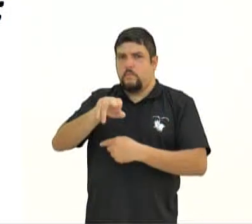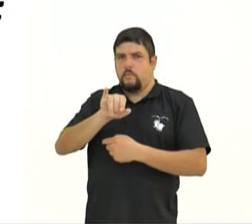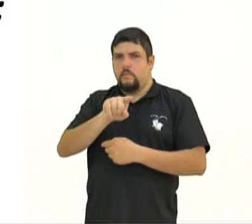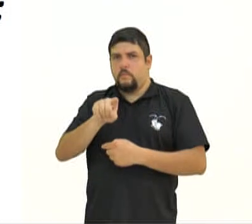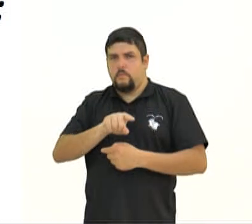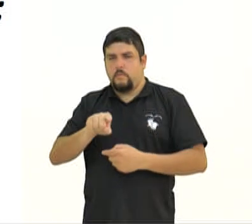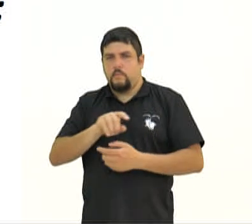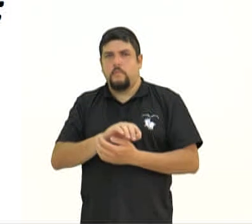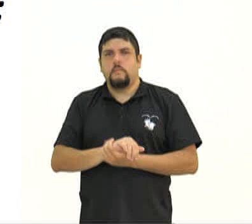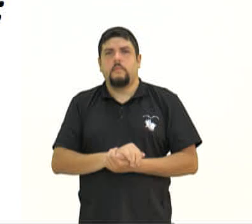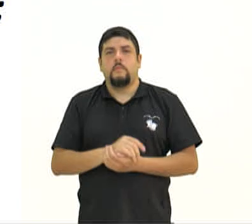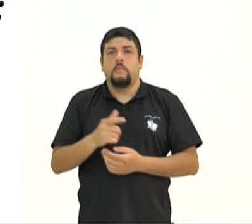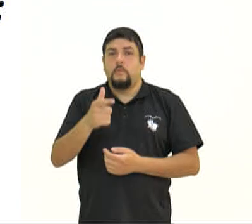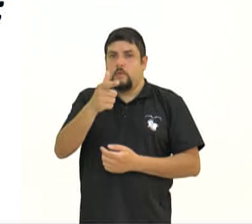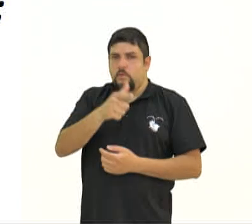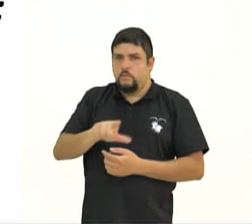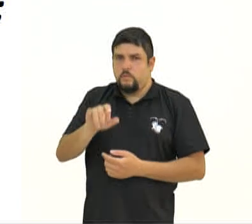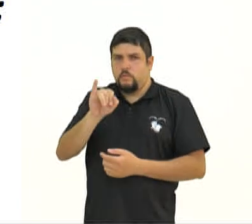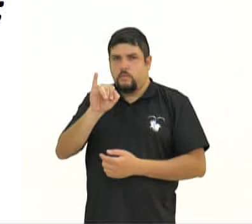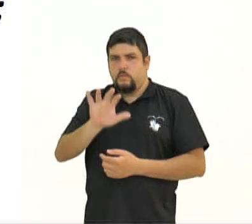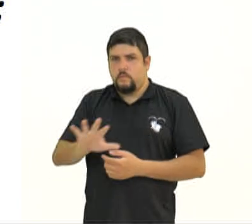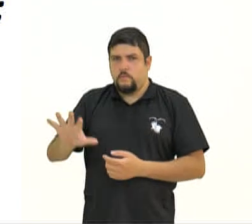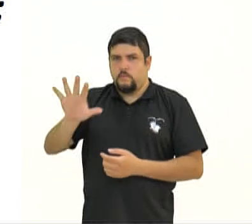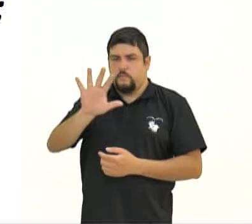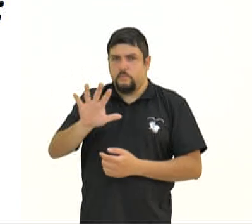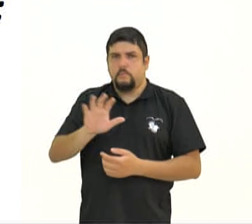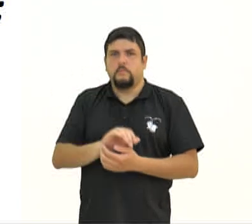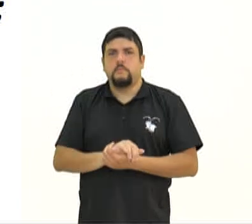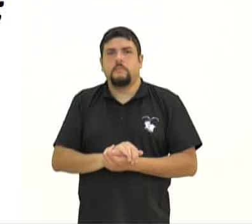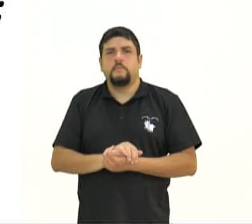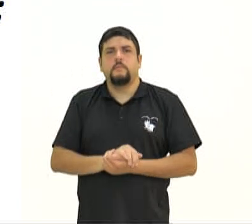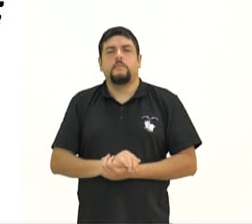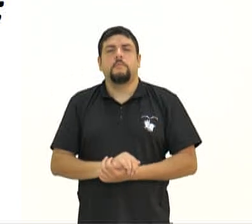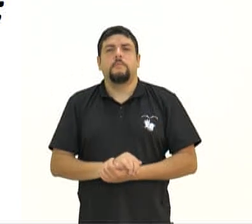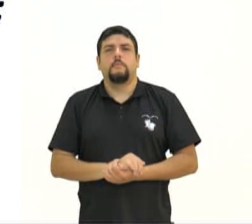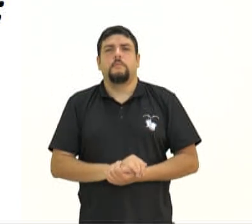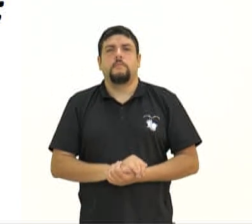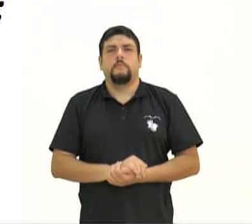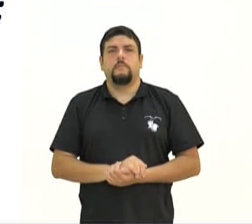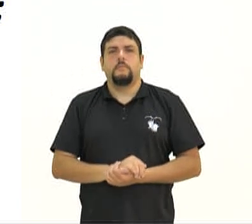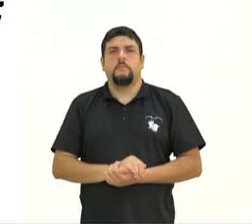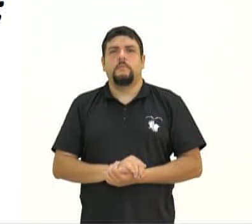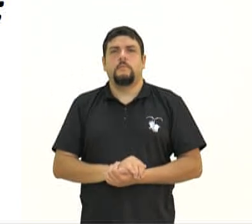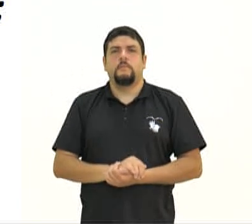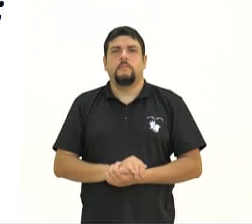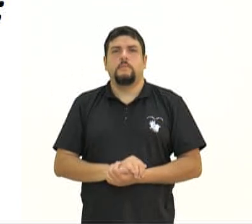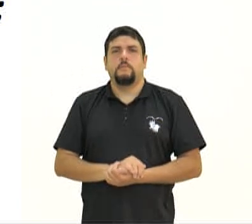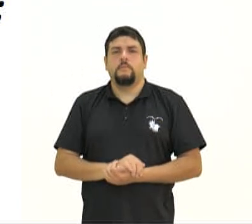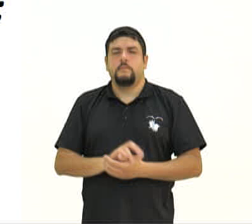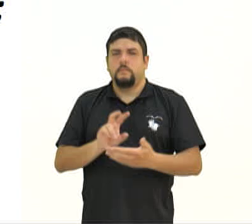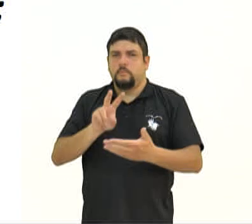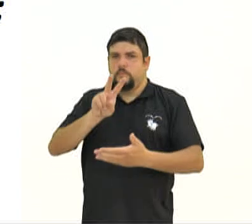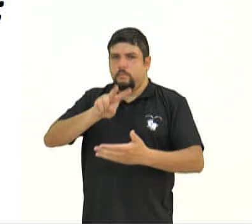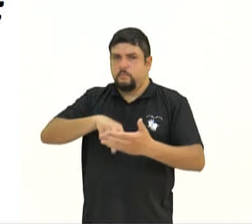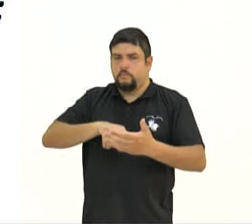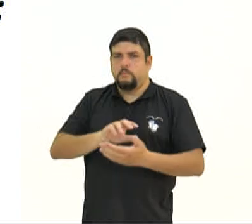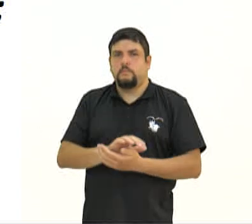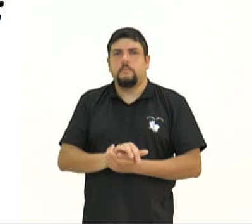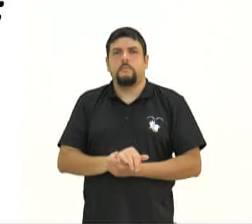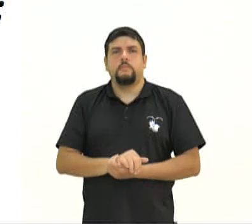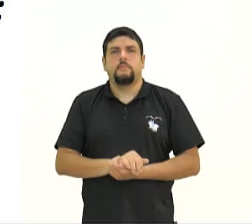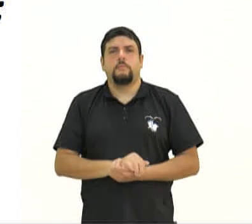vez, né? Mais uma vez a imagem de la niña. Mira a imagem e señala a alternativa que representa